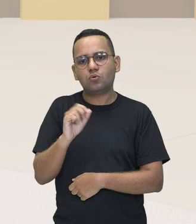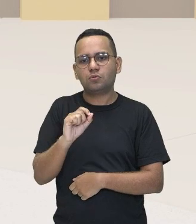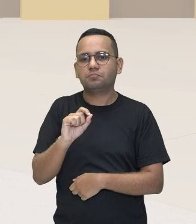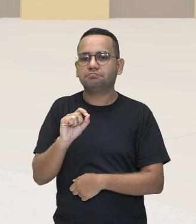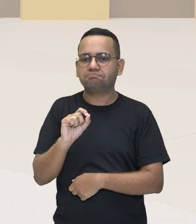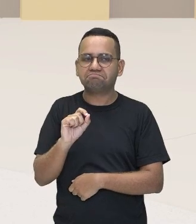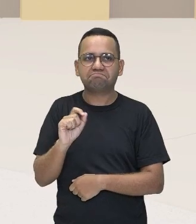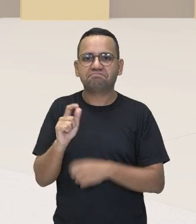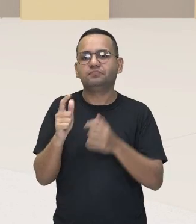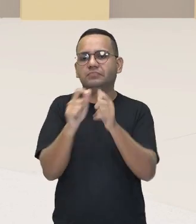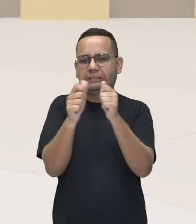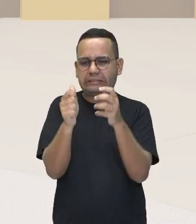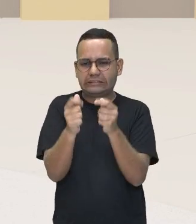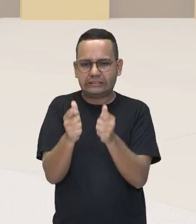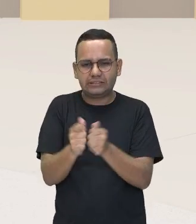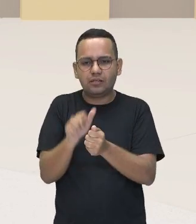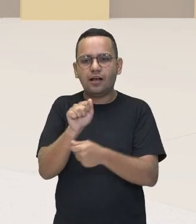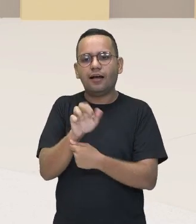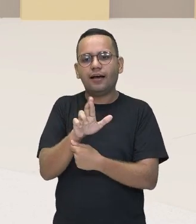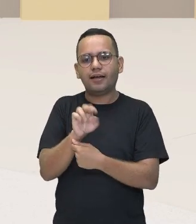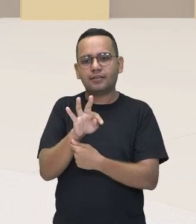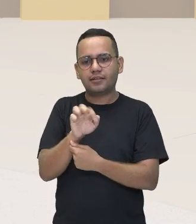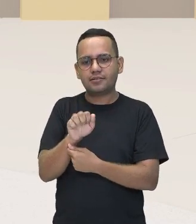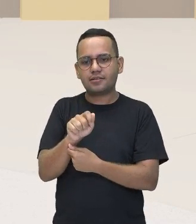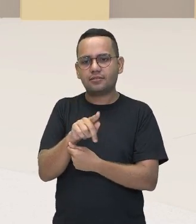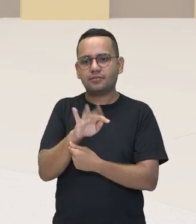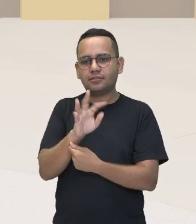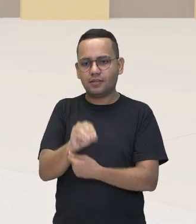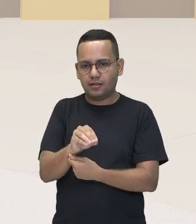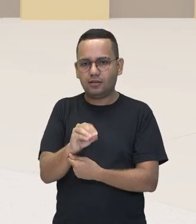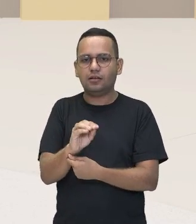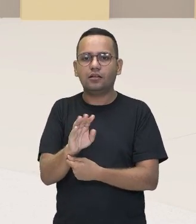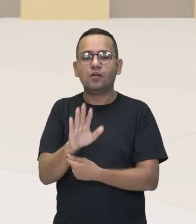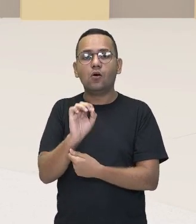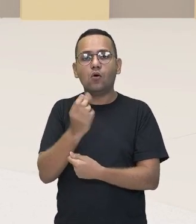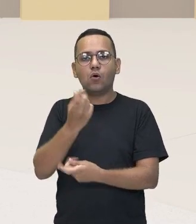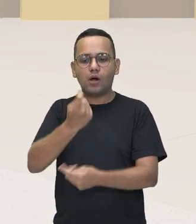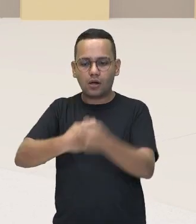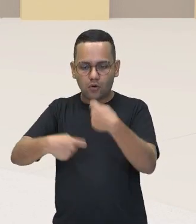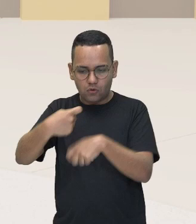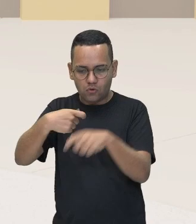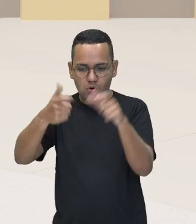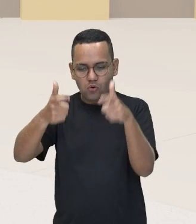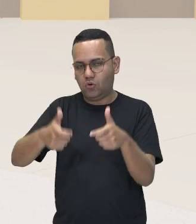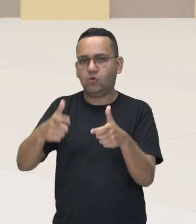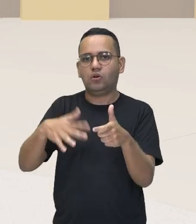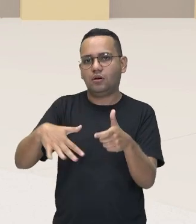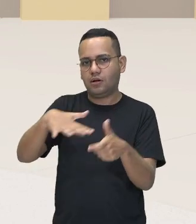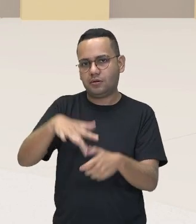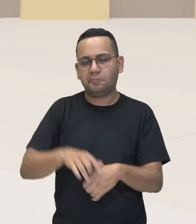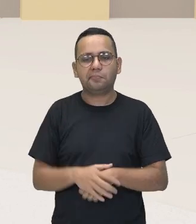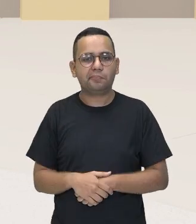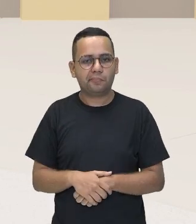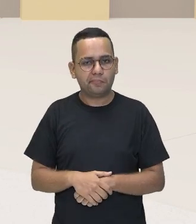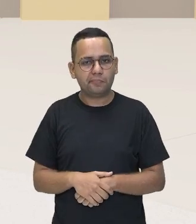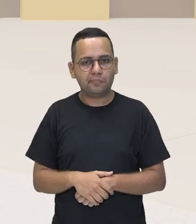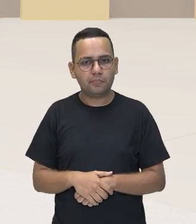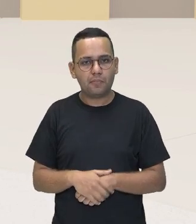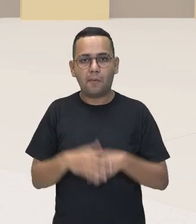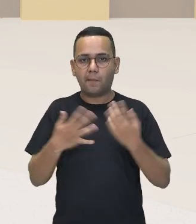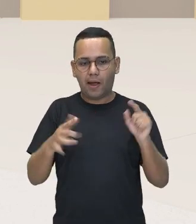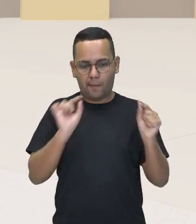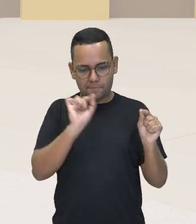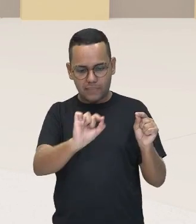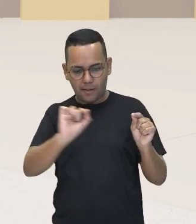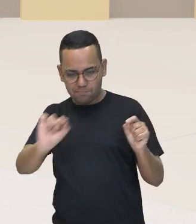artesanato, da economia econômica da sua localidade, da sua comunidade, tudo isso